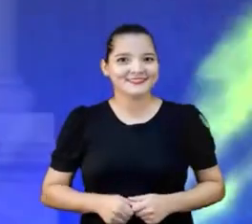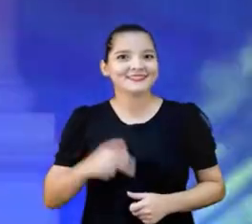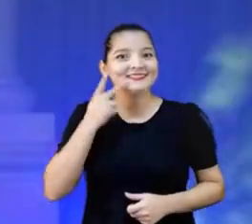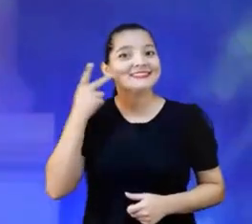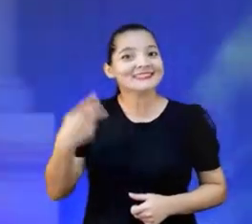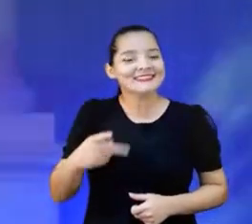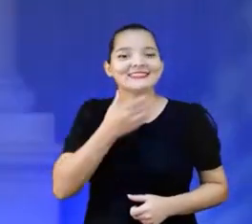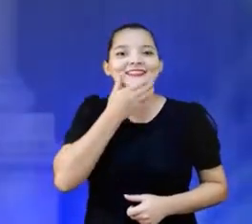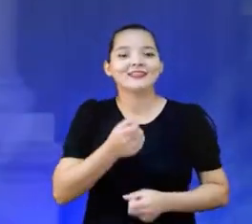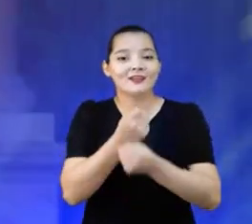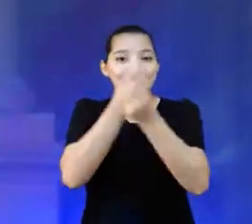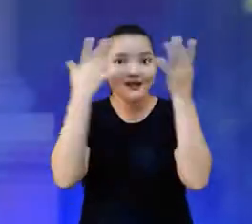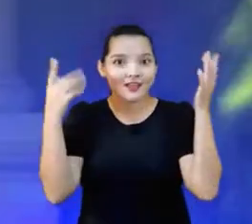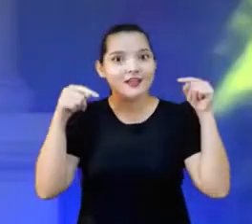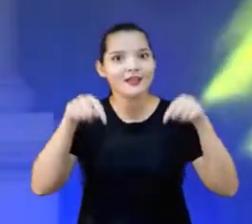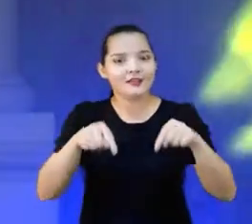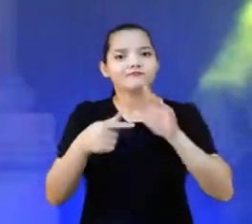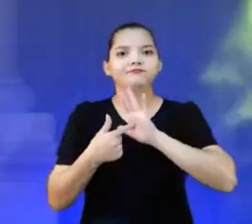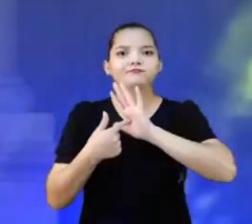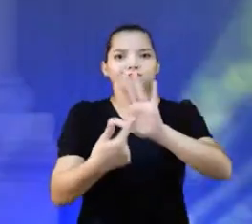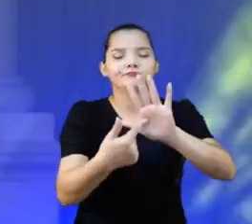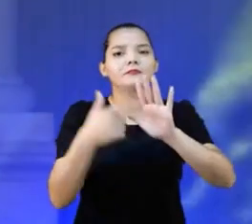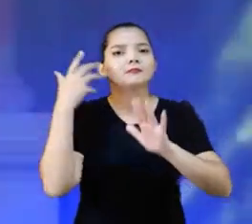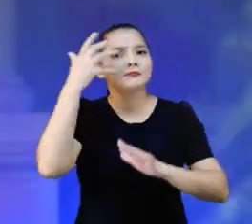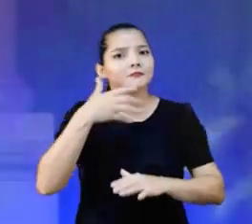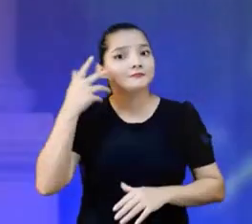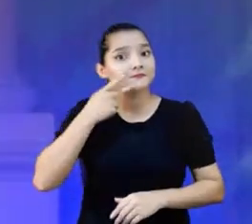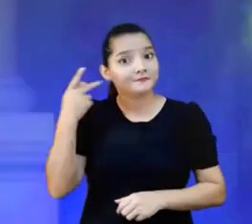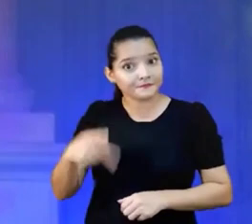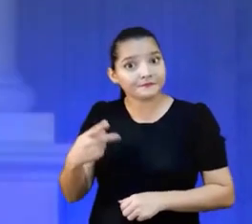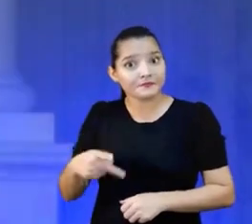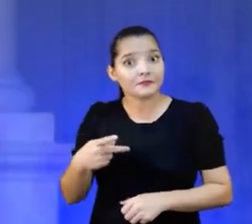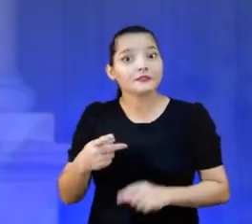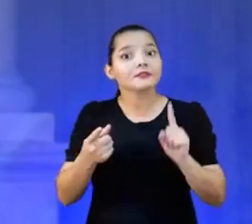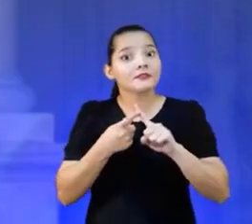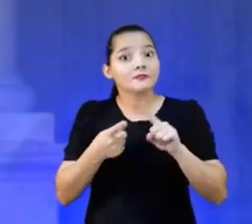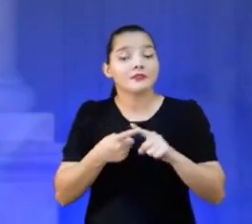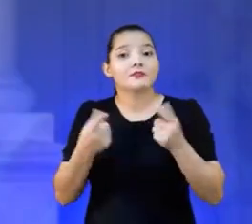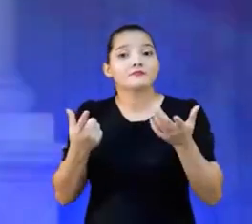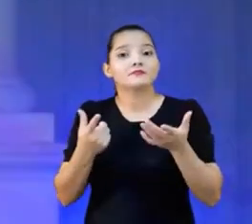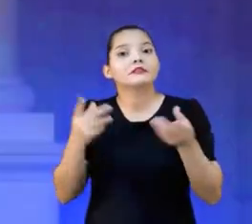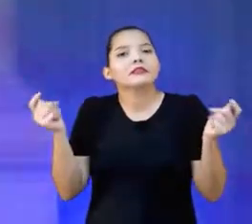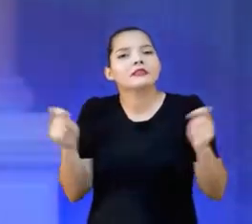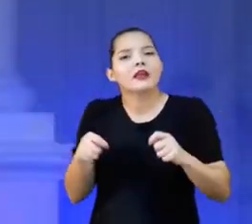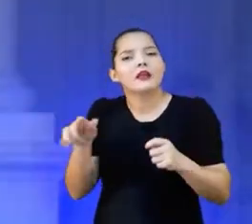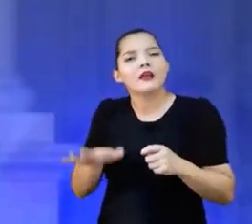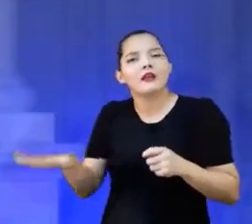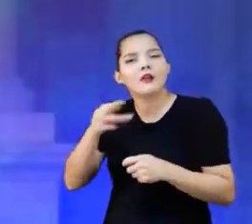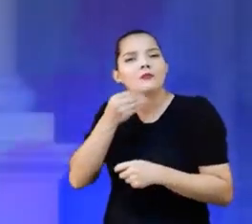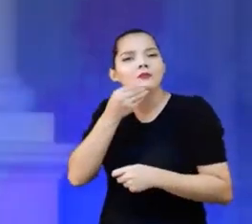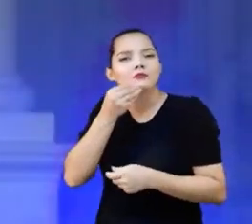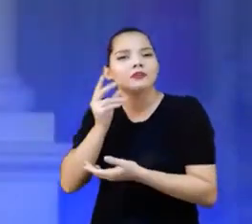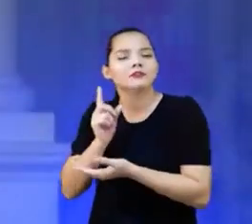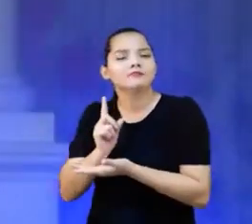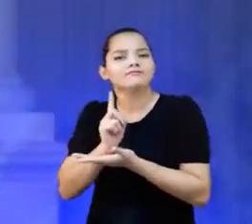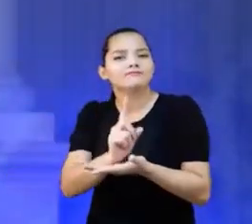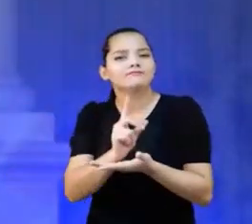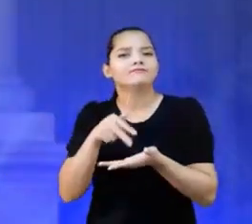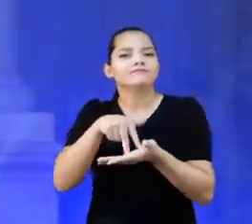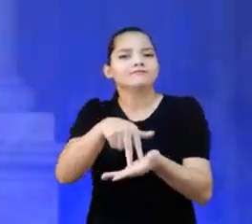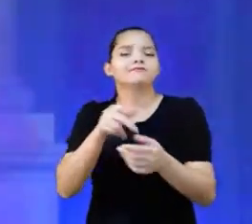O Ceará Natal de Luz é palco de destaque para a nossa música, abrindo espaço para os nossos talentos. O